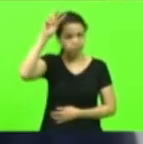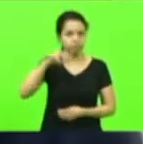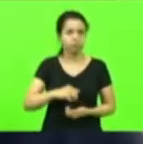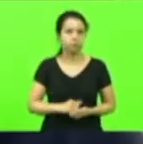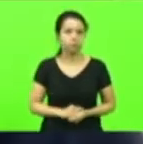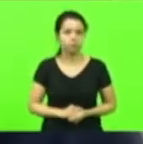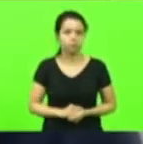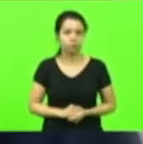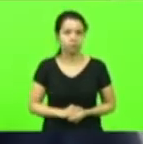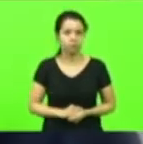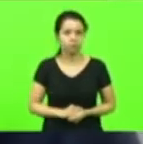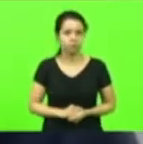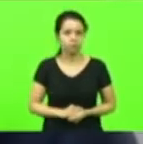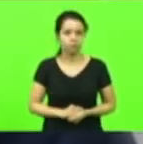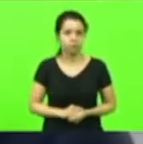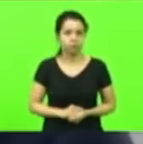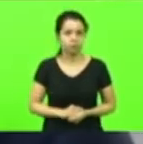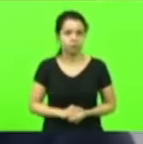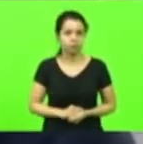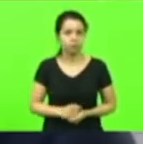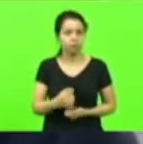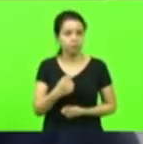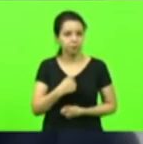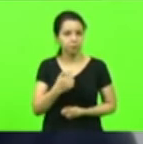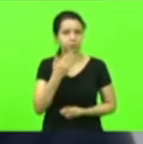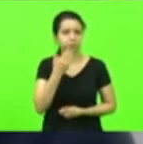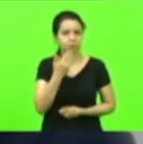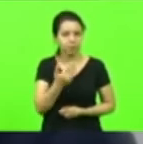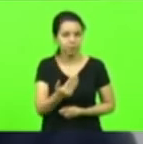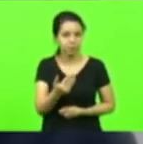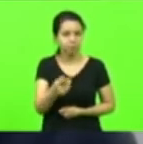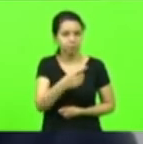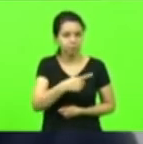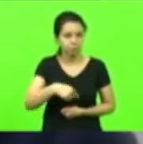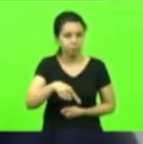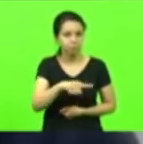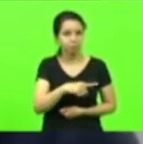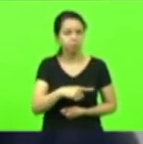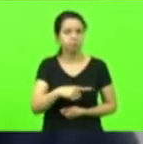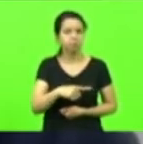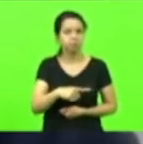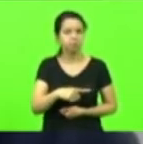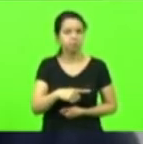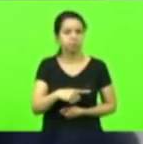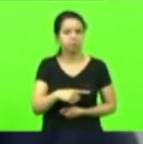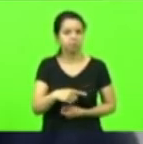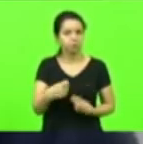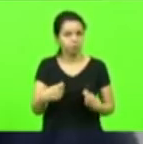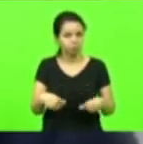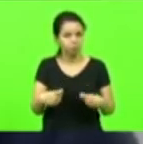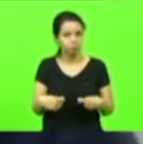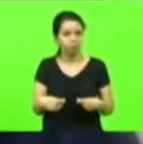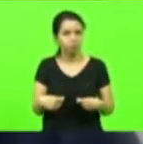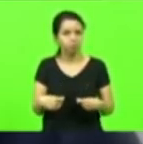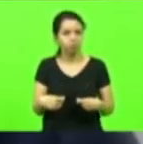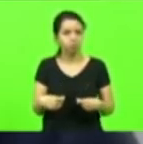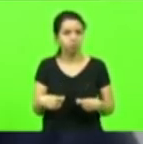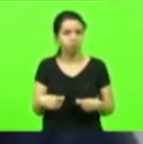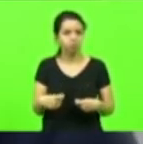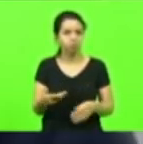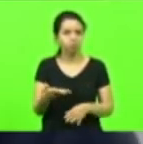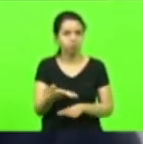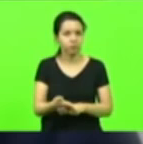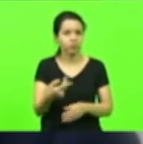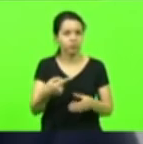discussão fosse levado ao Ministério eu peço que nós possamos de alguma maneira levar para a comissão